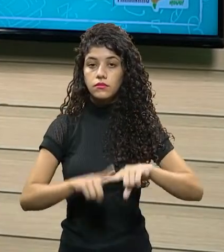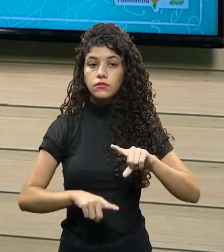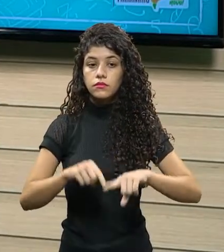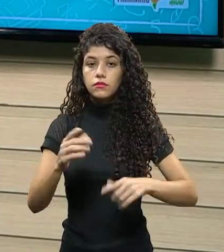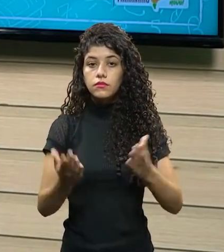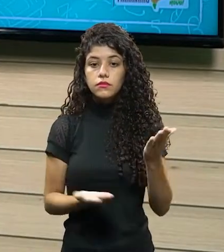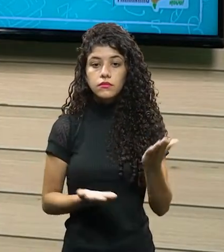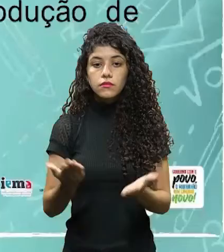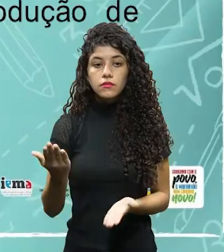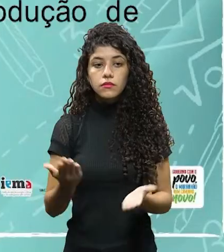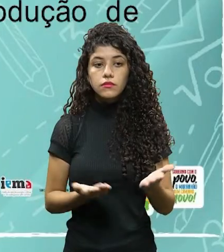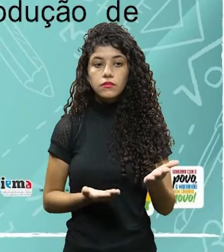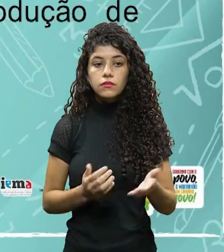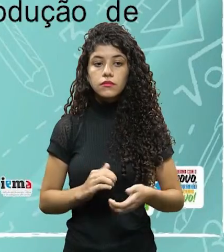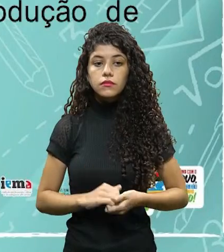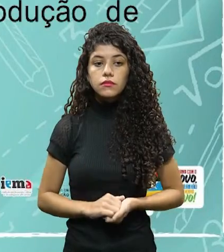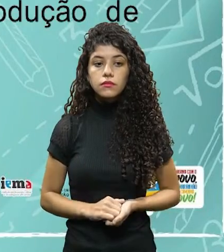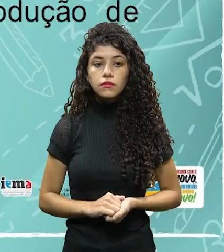produto ou serviço.